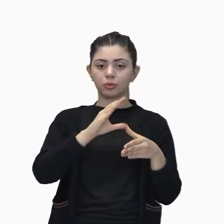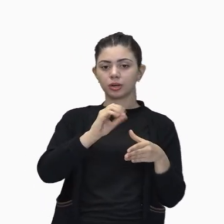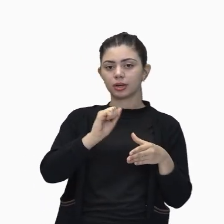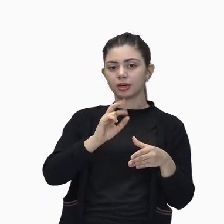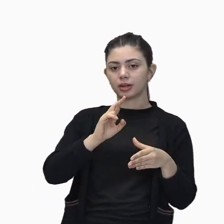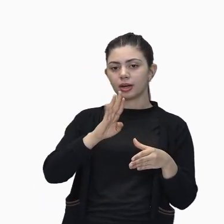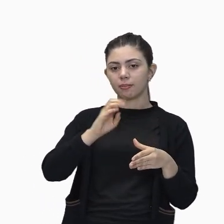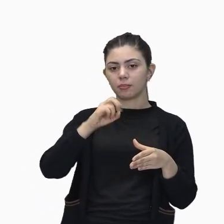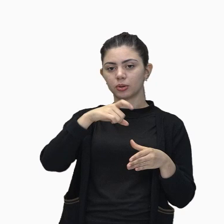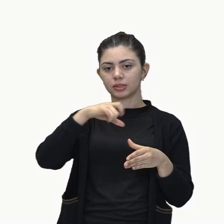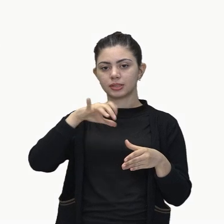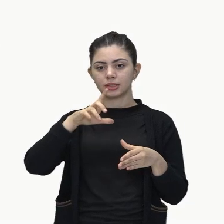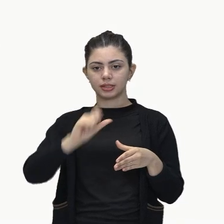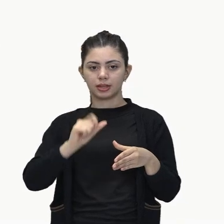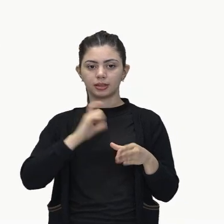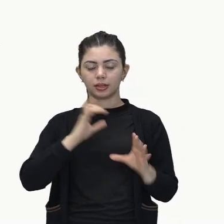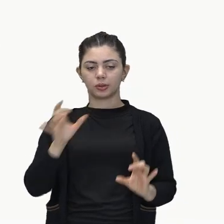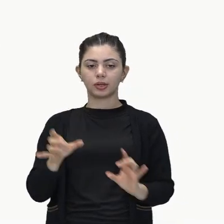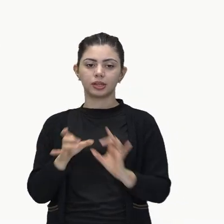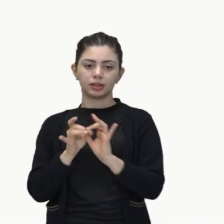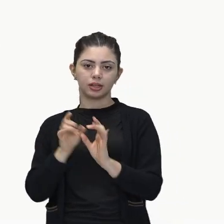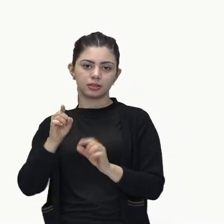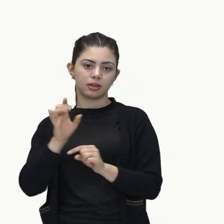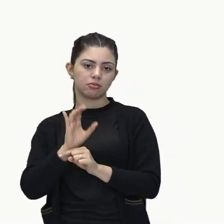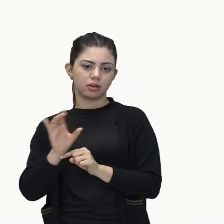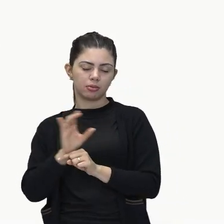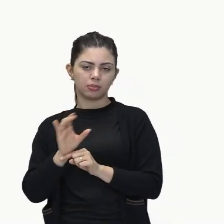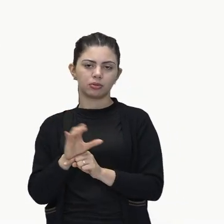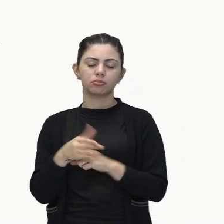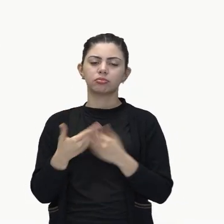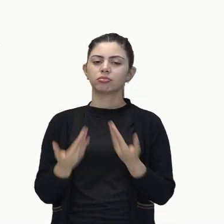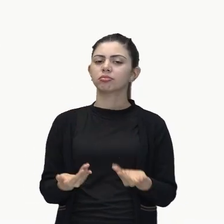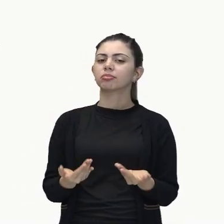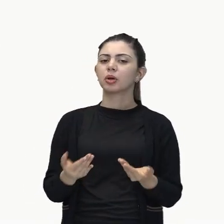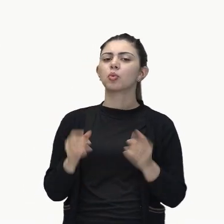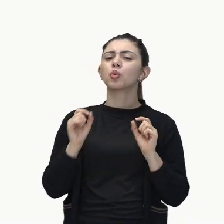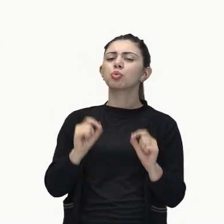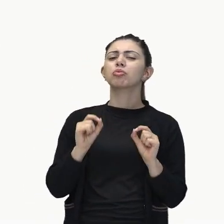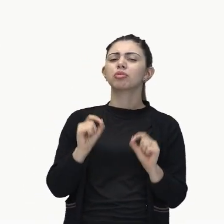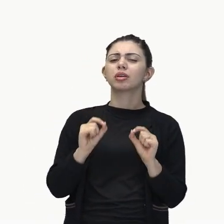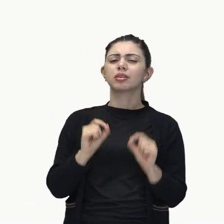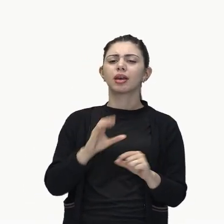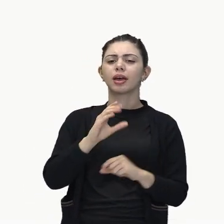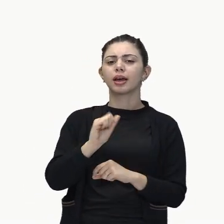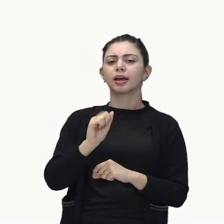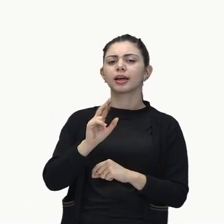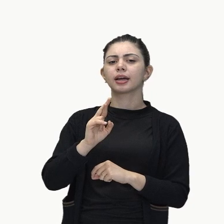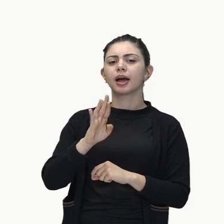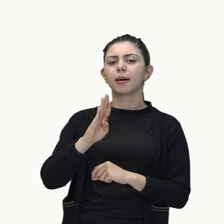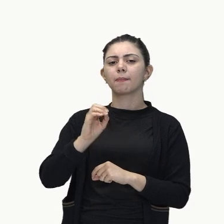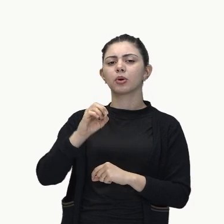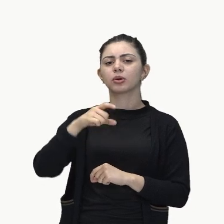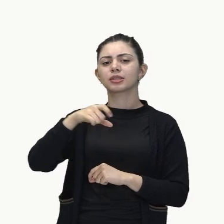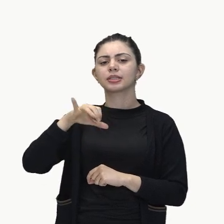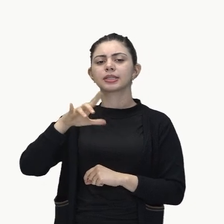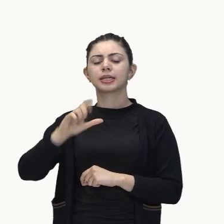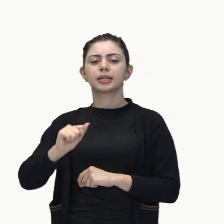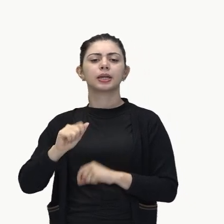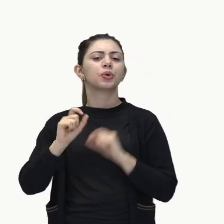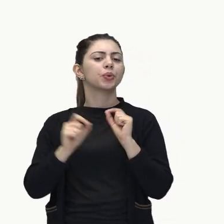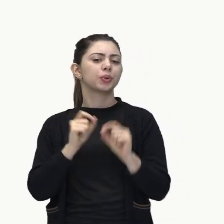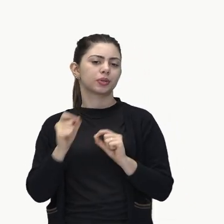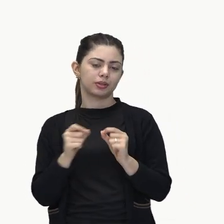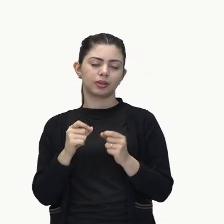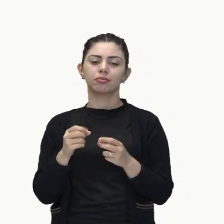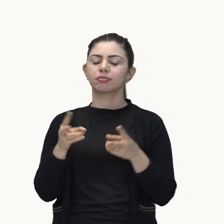à cadeia carbônica. O que é a carboxila? É a união da carbonila